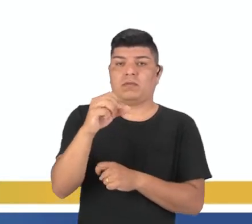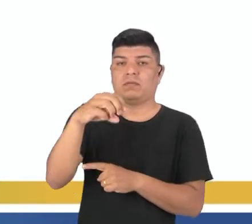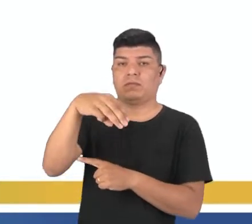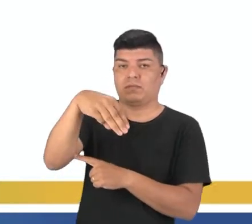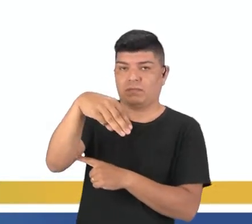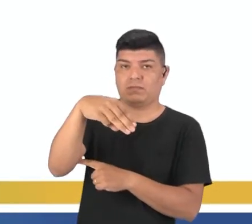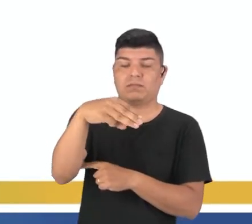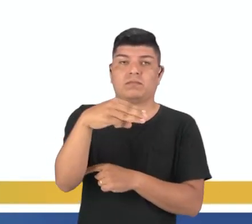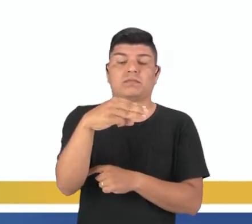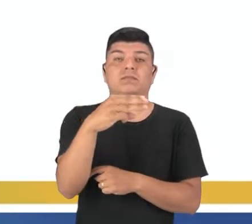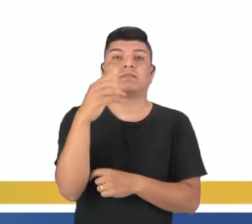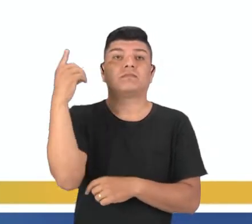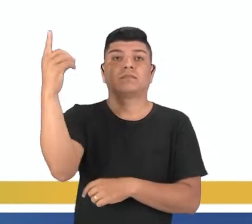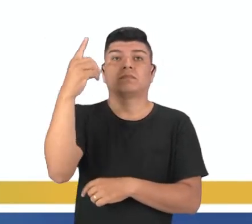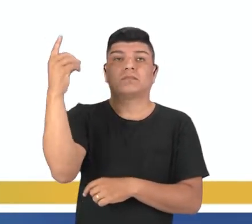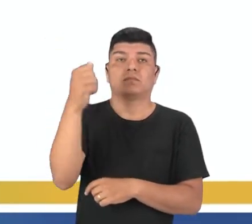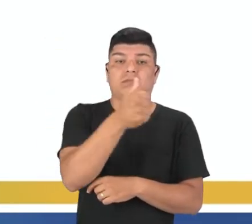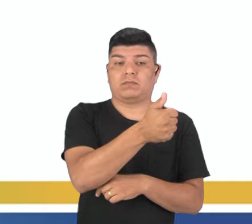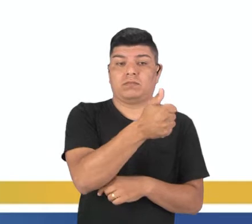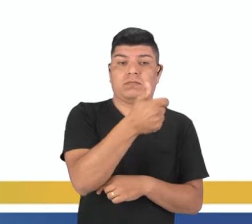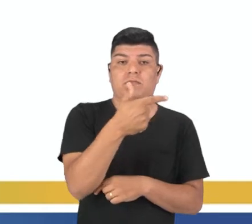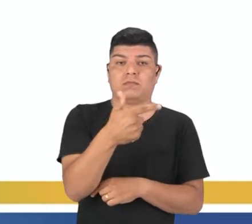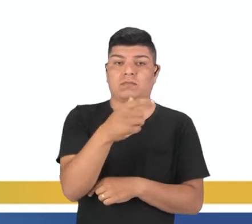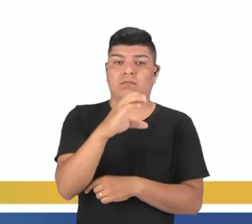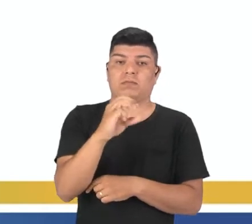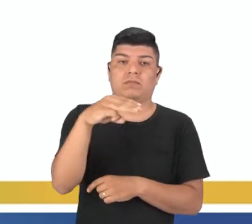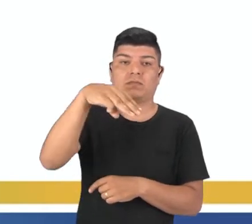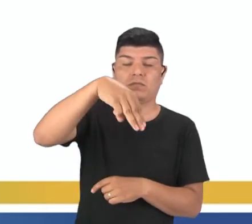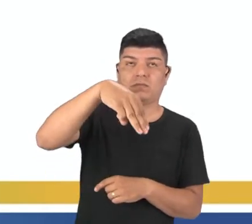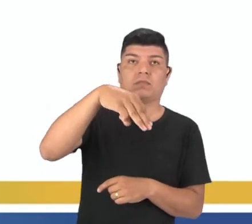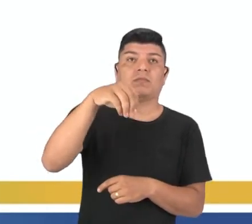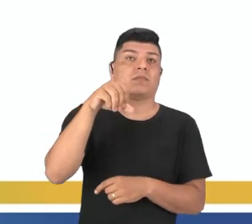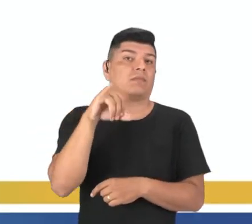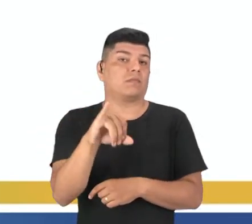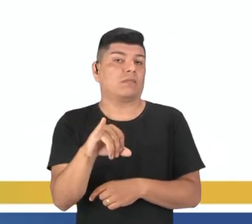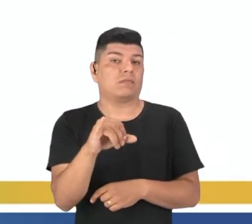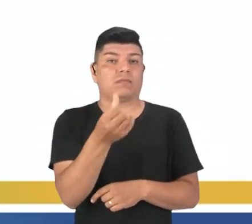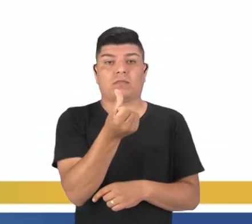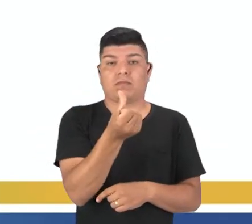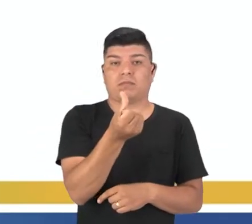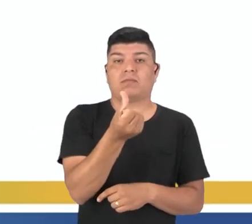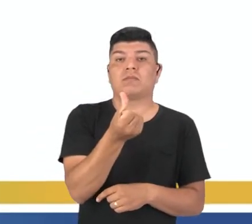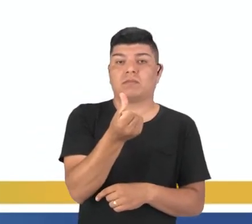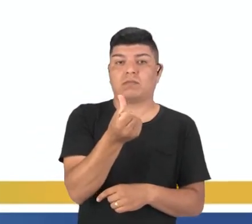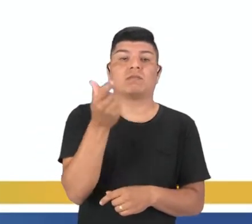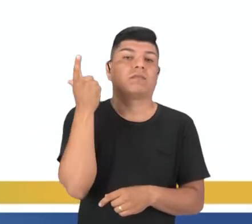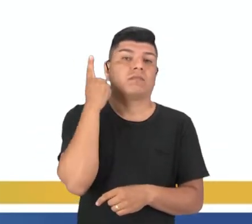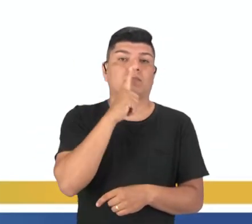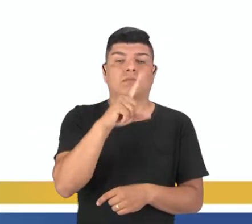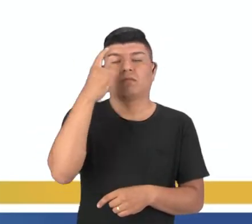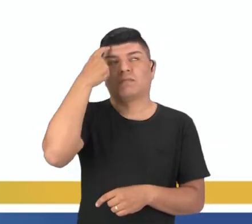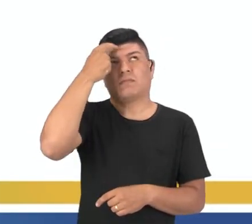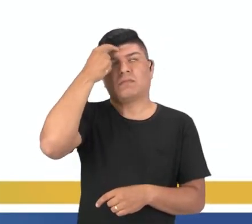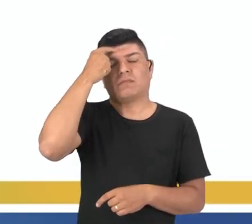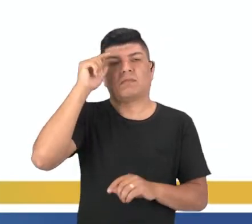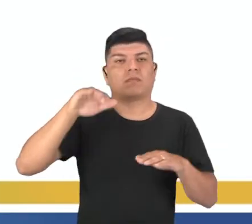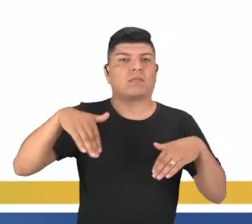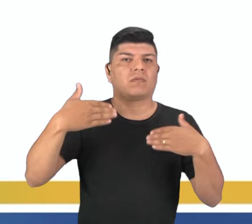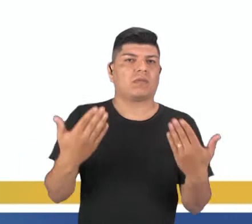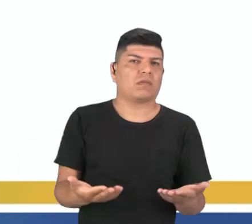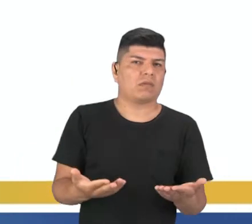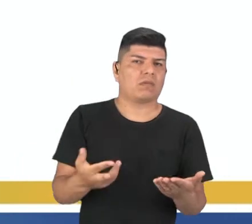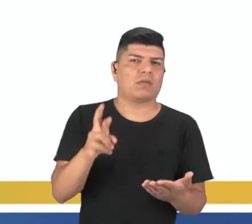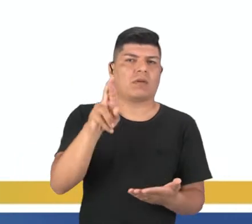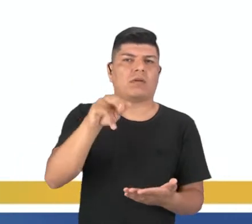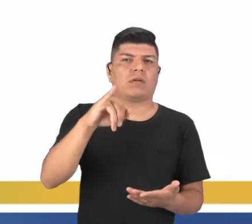centímetros e a altura 12 centímetros. Então, se o diâmetro mede 6 centímetros, você consegue pensar aí qual que é a medida